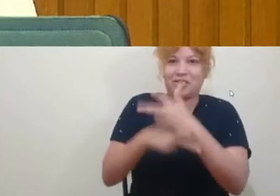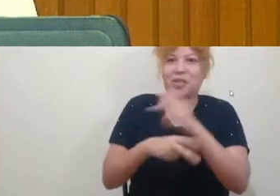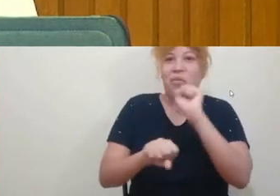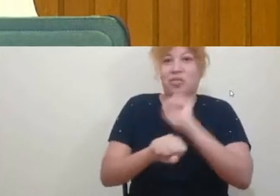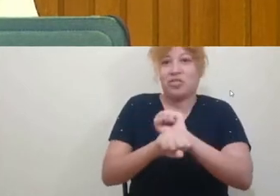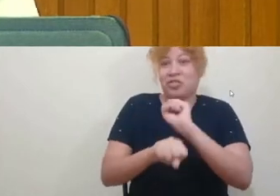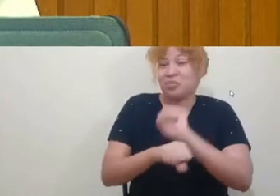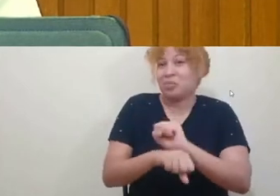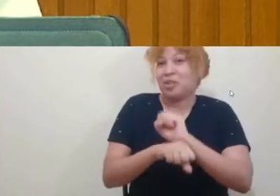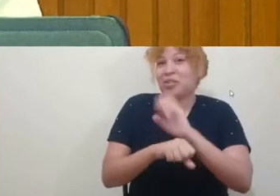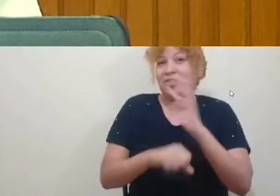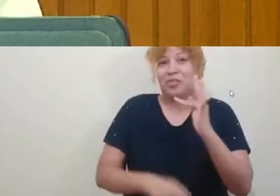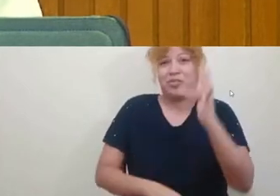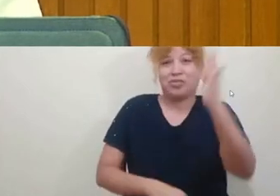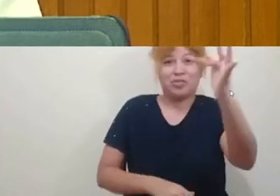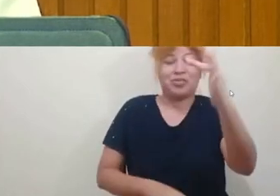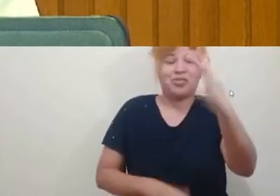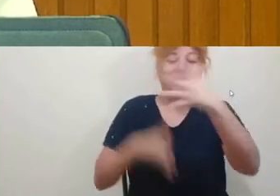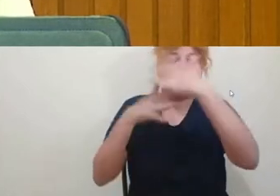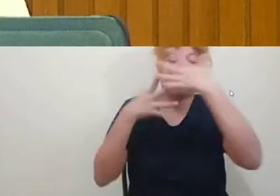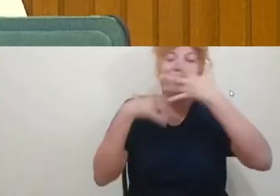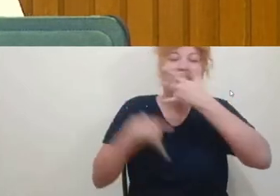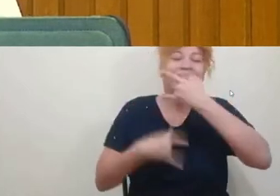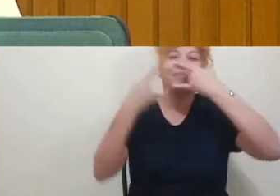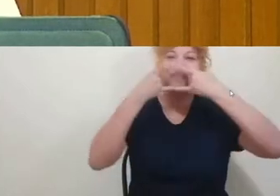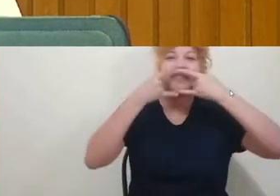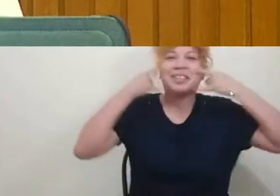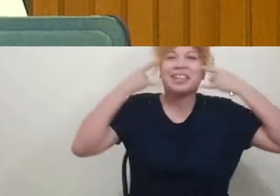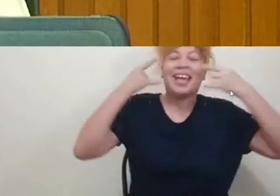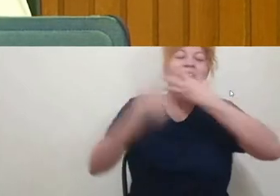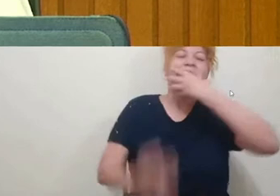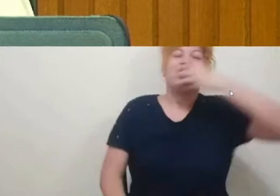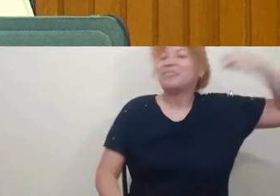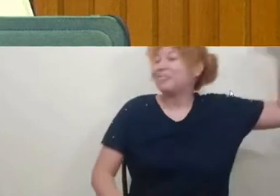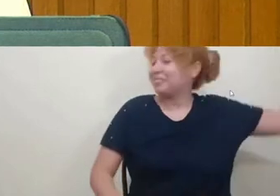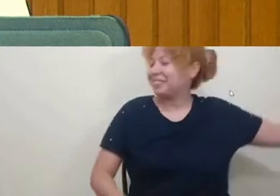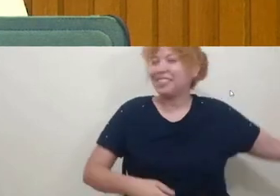de graduação presencial